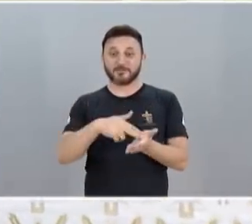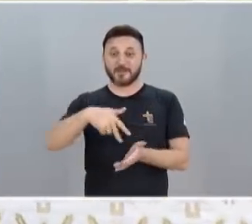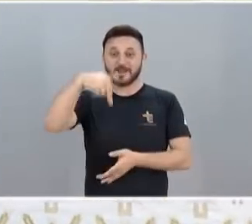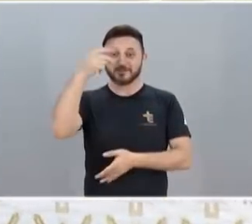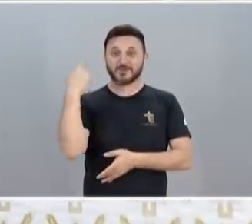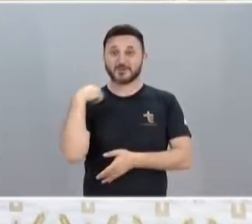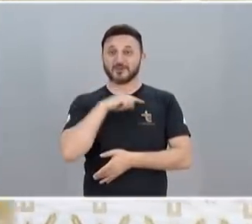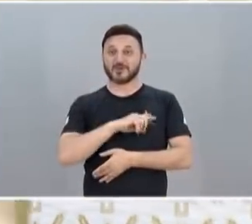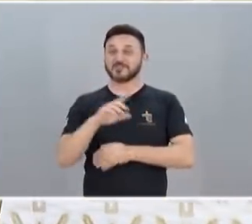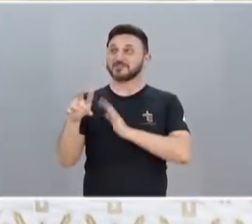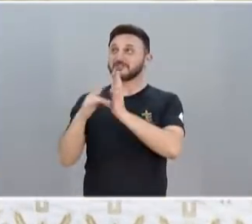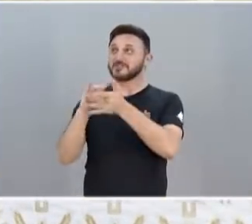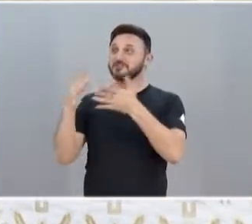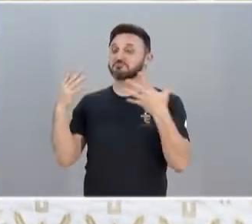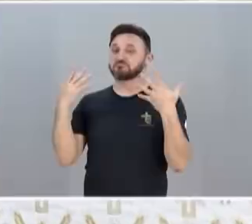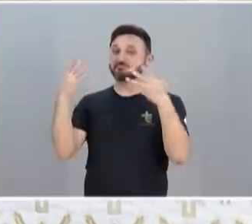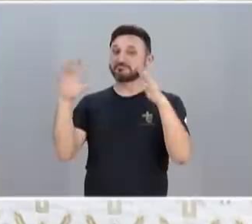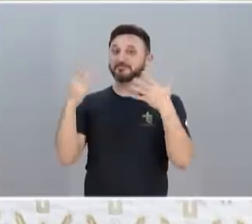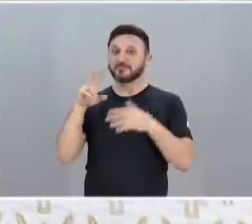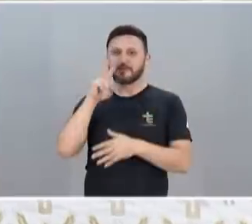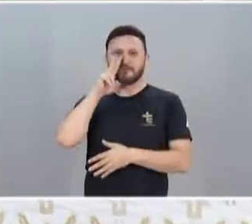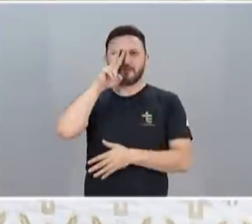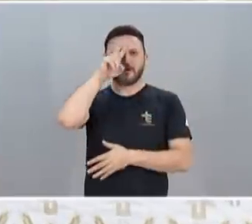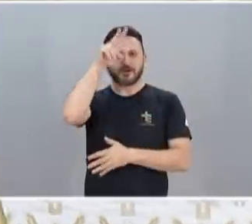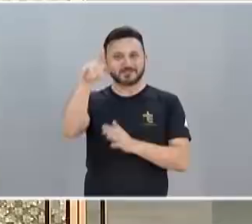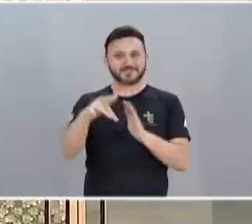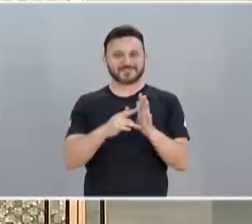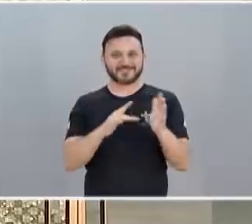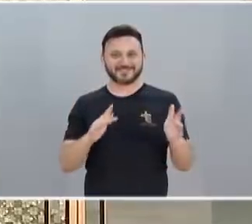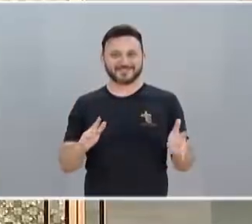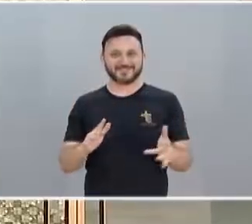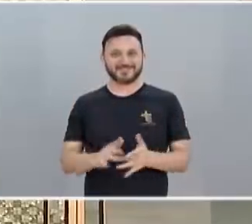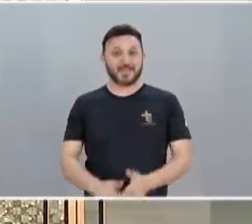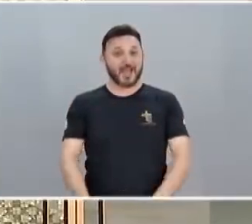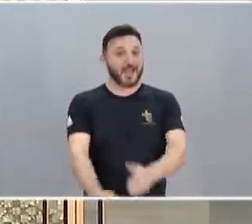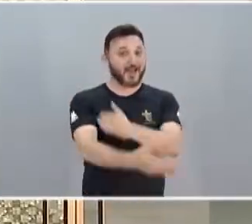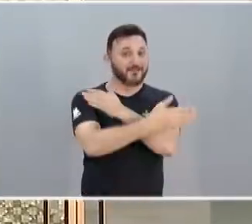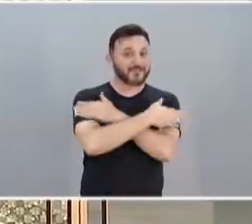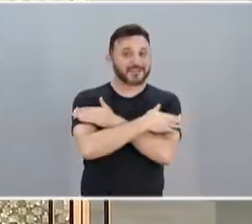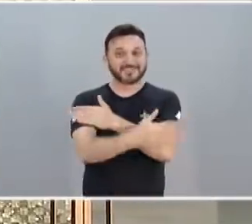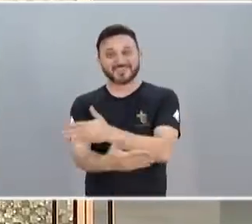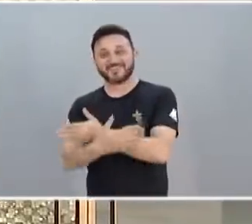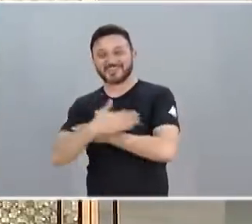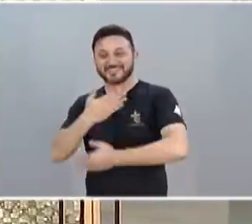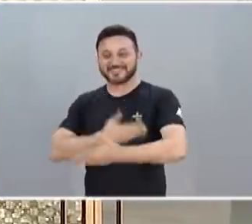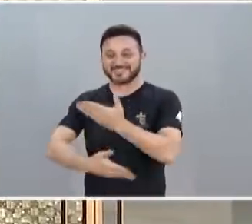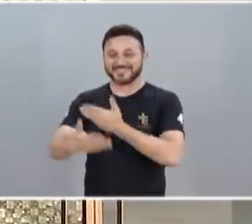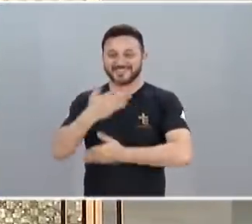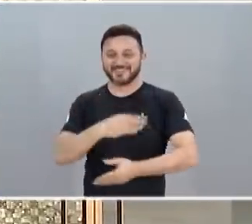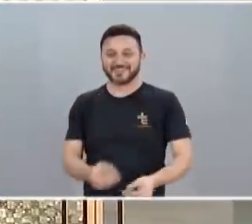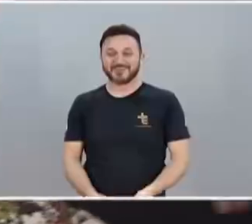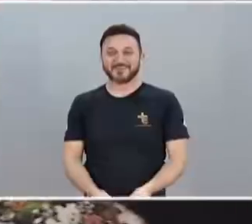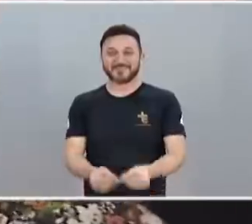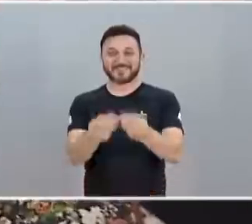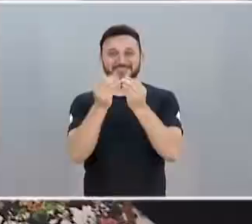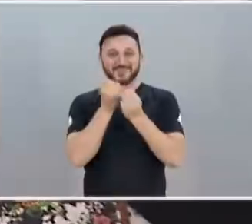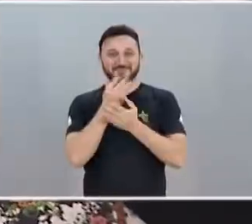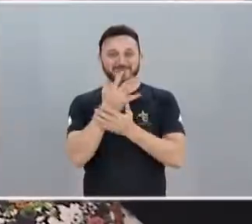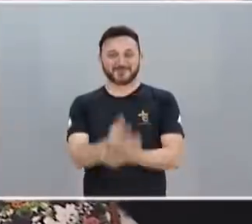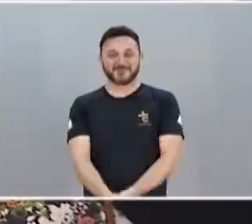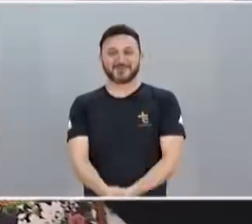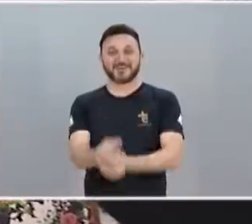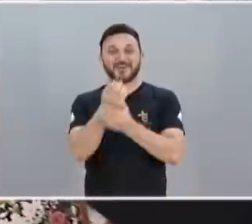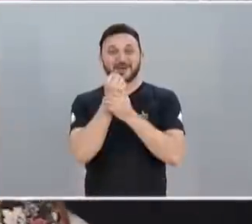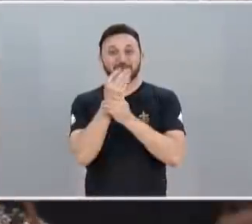estamos celebrando a força do ressuscitado. Dá um abraço quem está do teu lado. Desejo uma boa celebração.